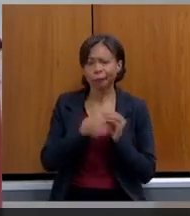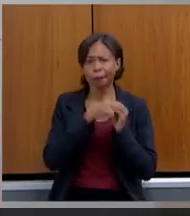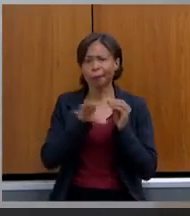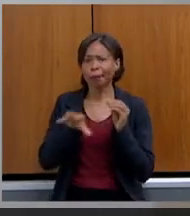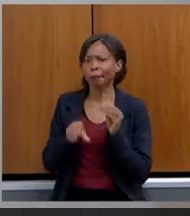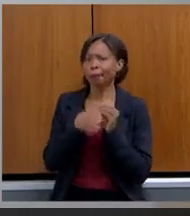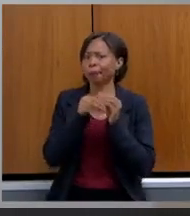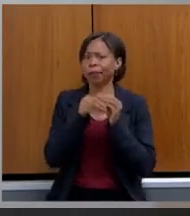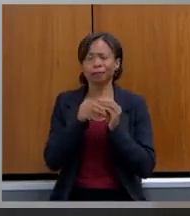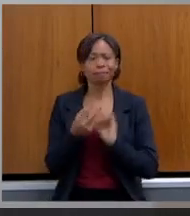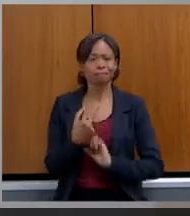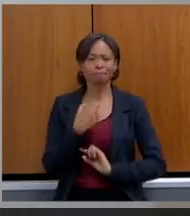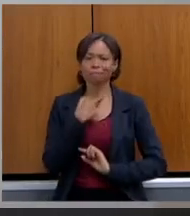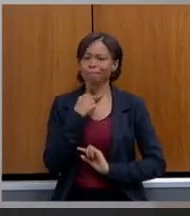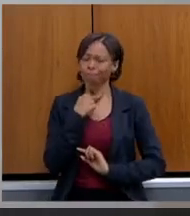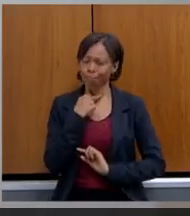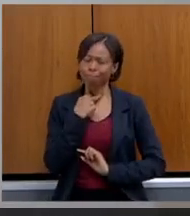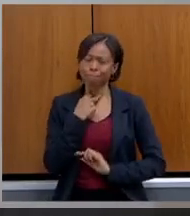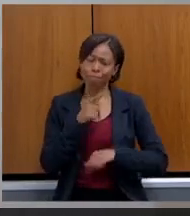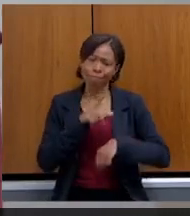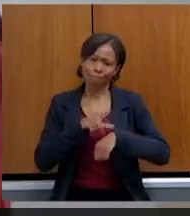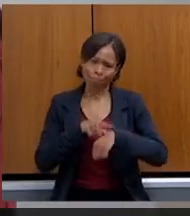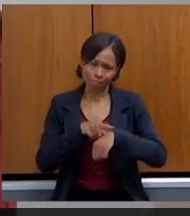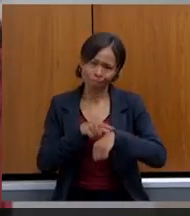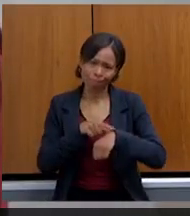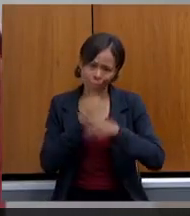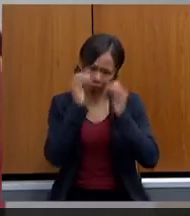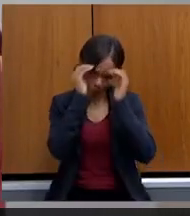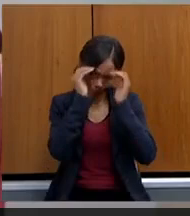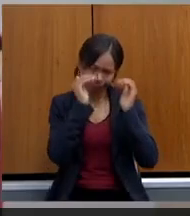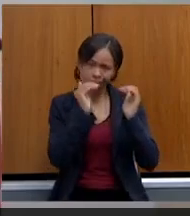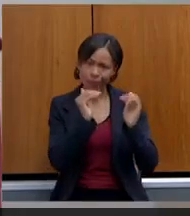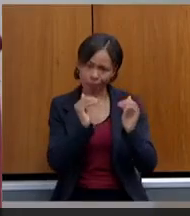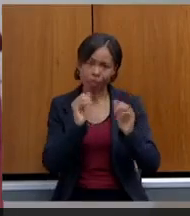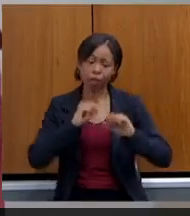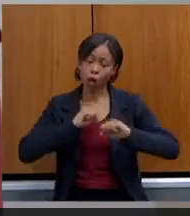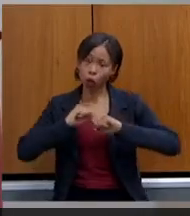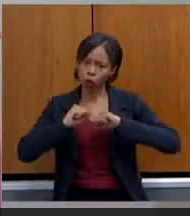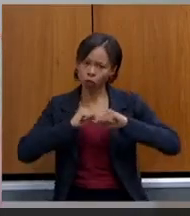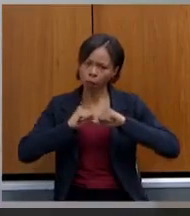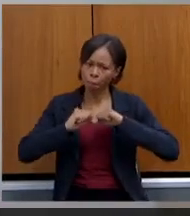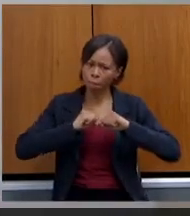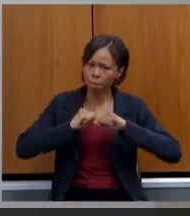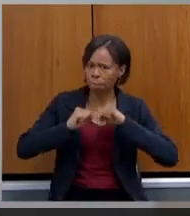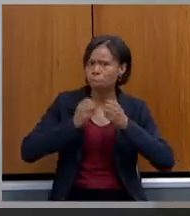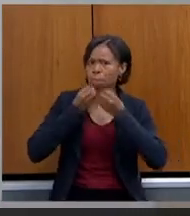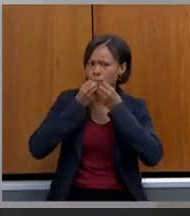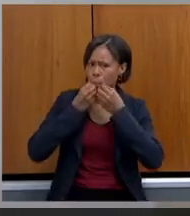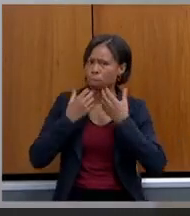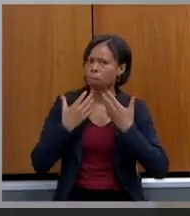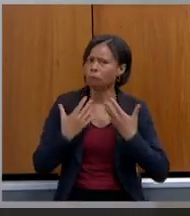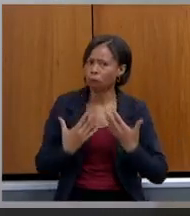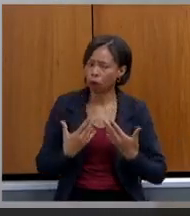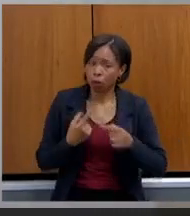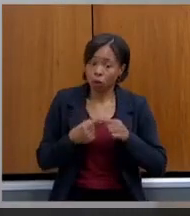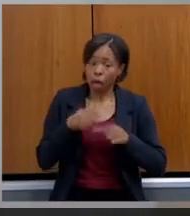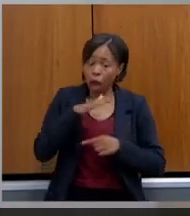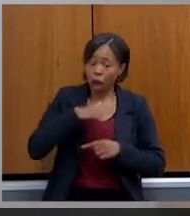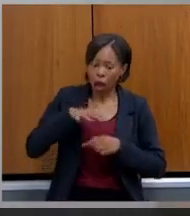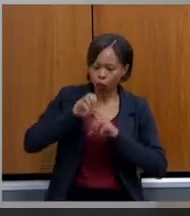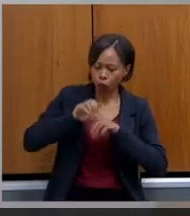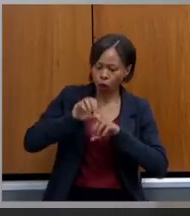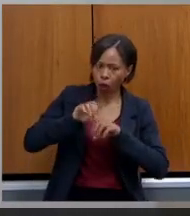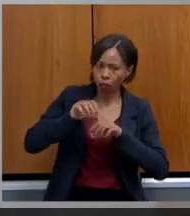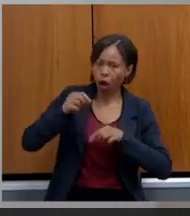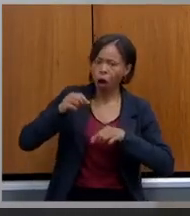três rodadas depois então pra gente garantir o bom debate né educação merece uma boa discussão de